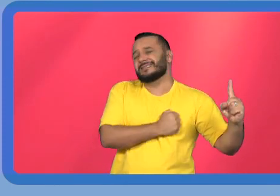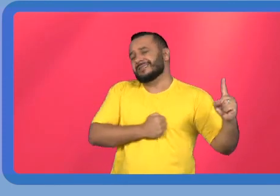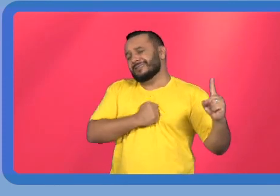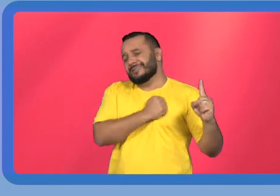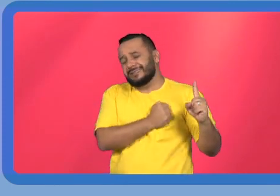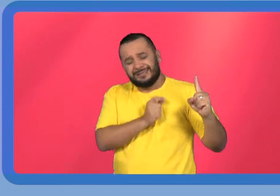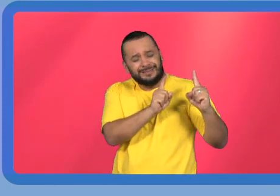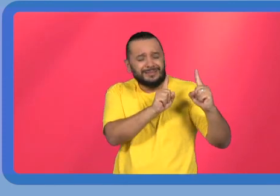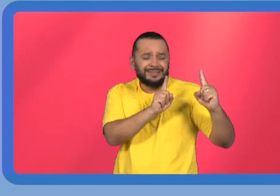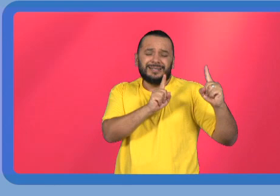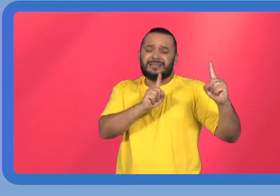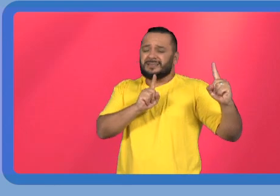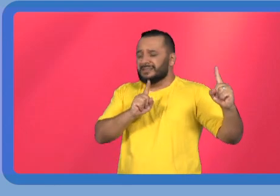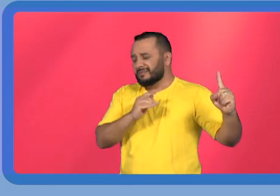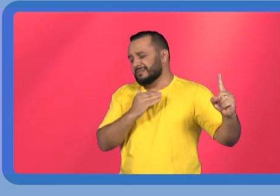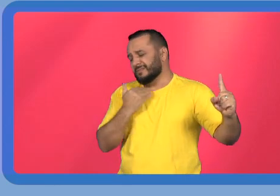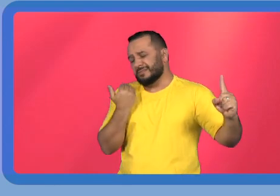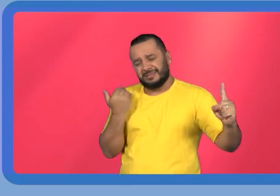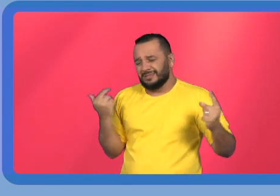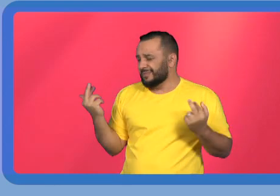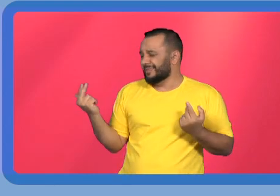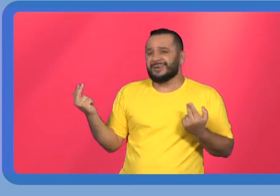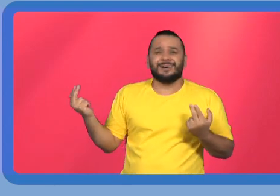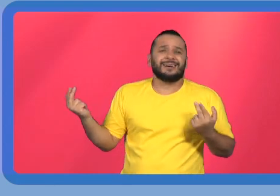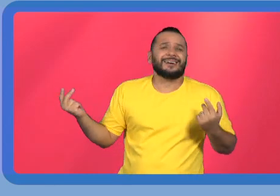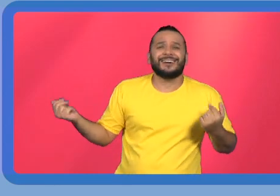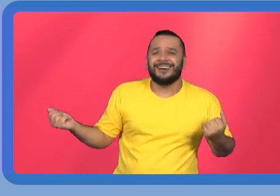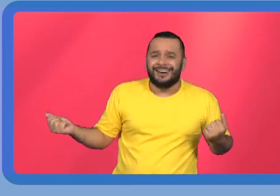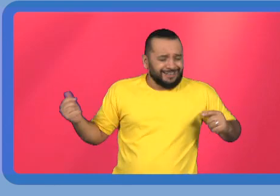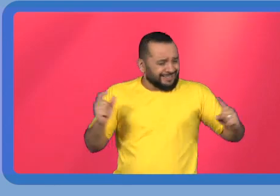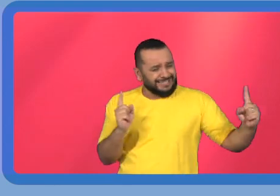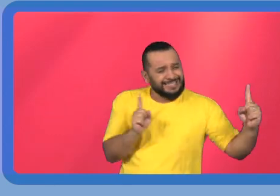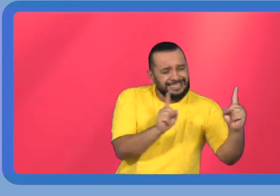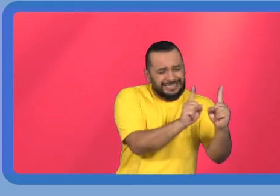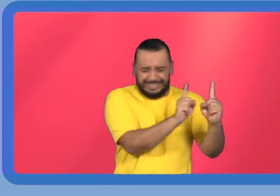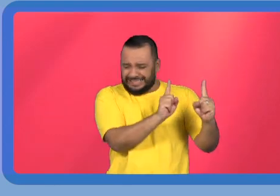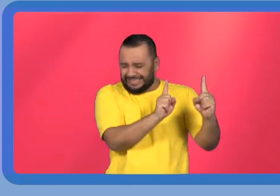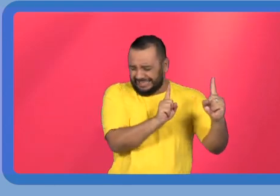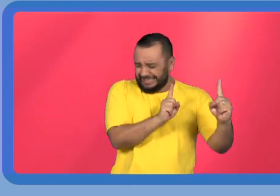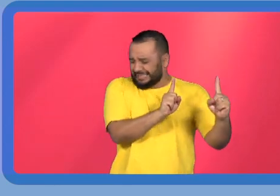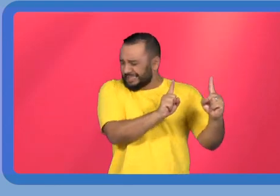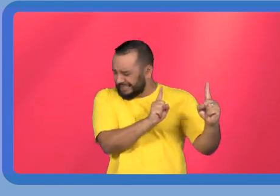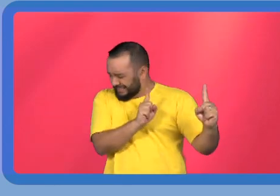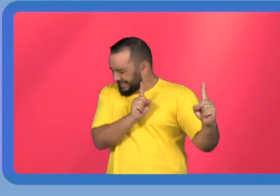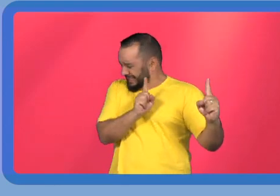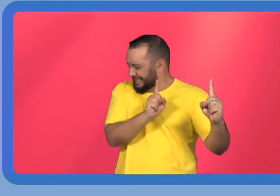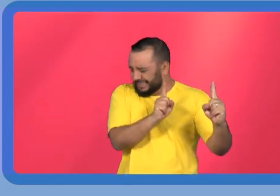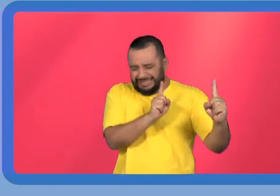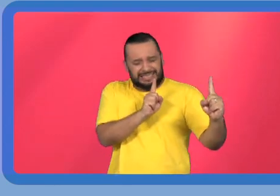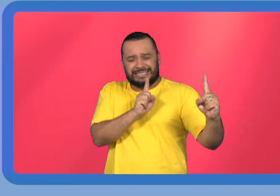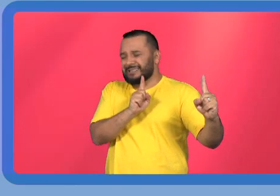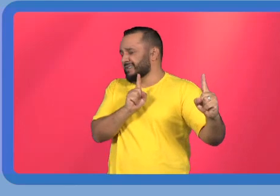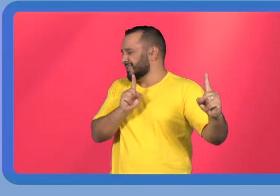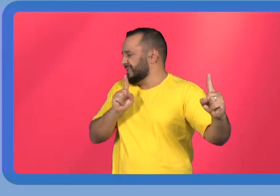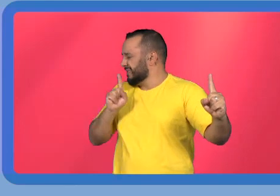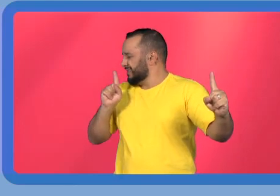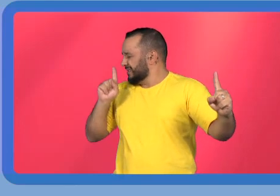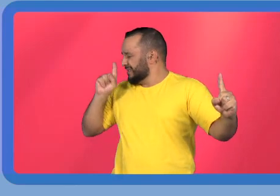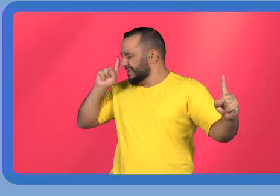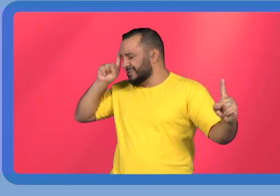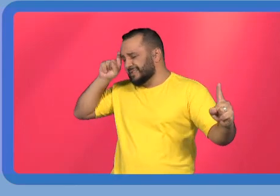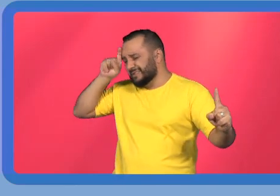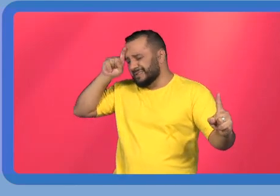sua, sem a sua, sem a sua companhia? Sem a sua, sem a sua, sem a